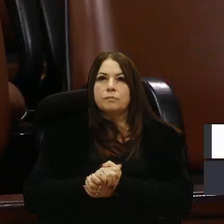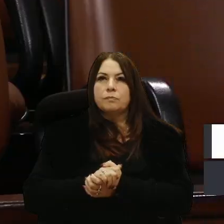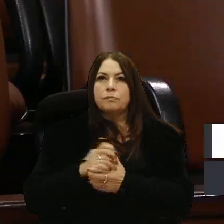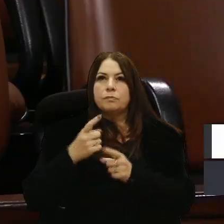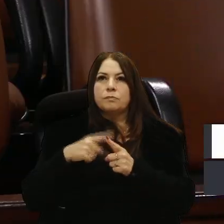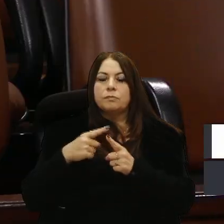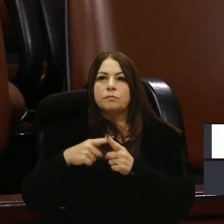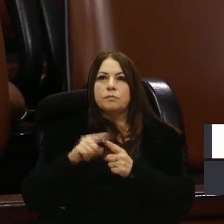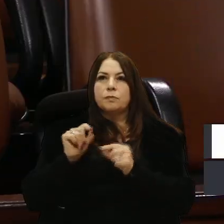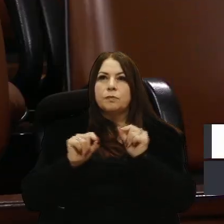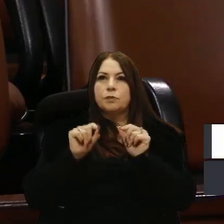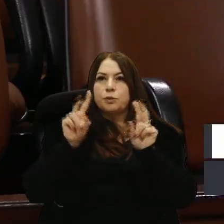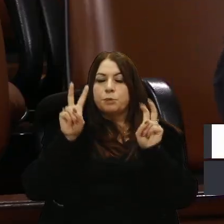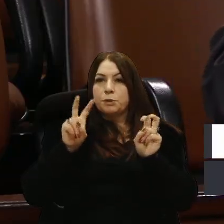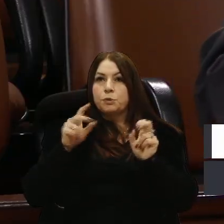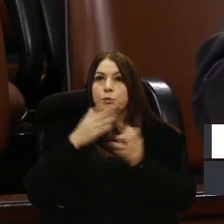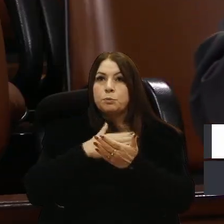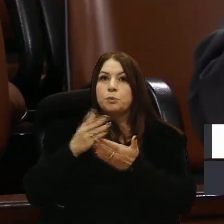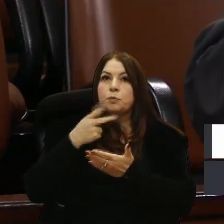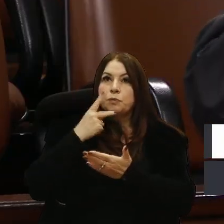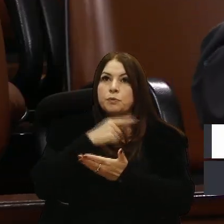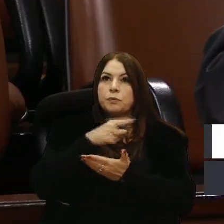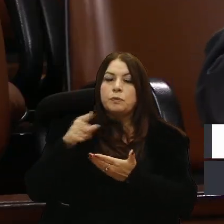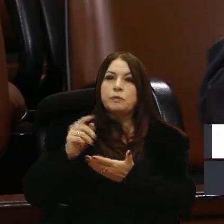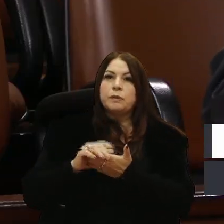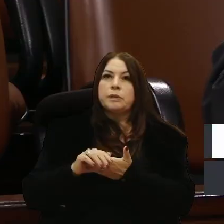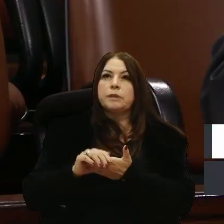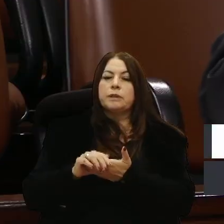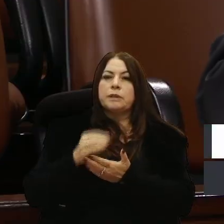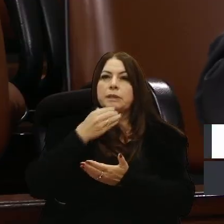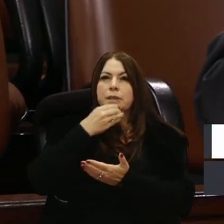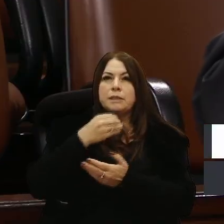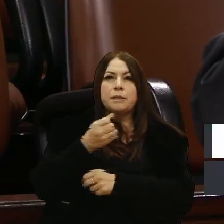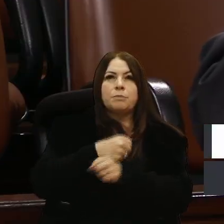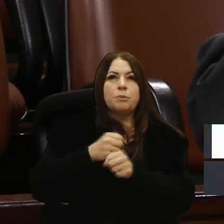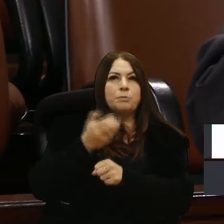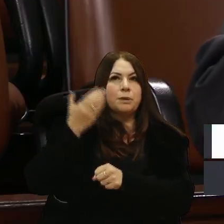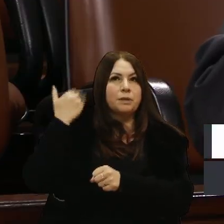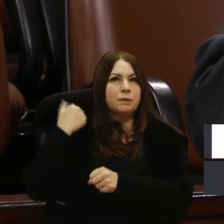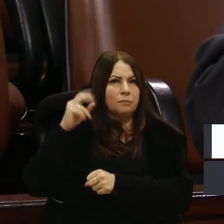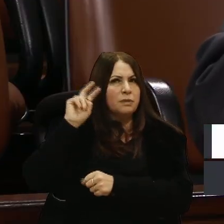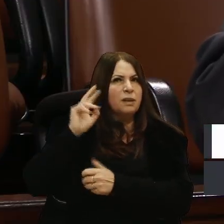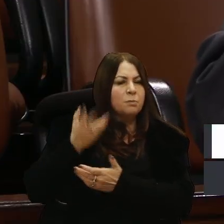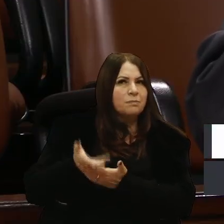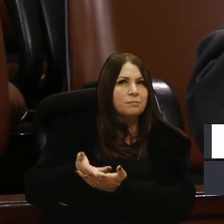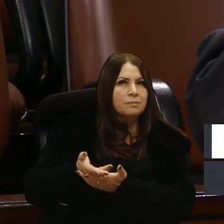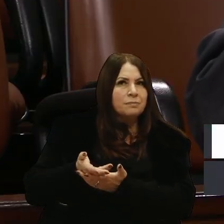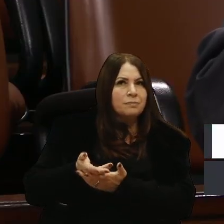Porque sobre isso a gente começou falando em dezembro do ano passado, vocês lembram?